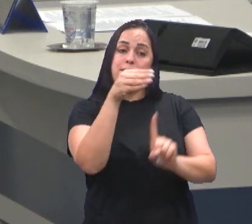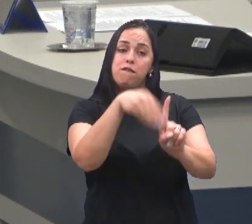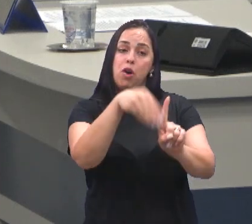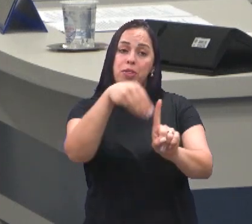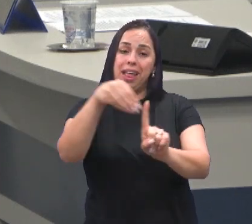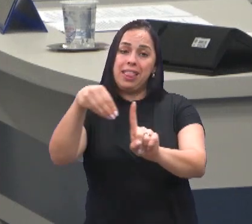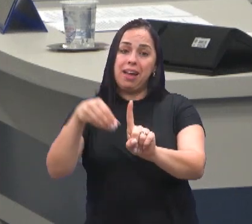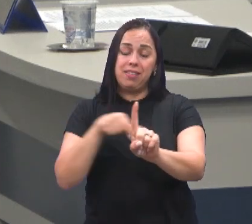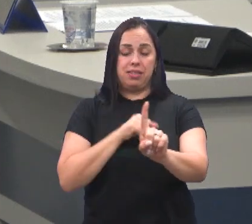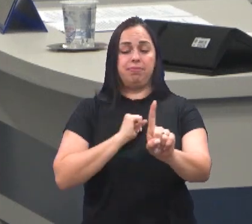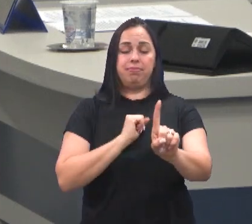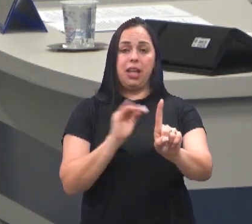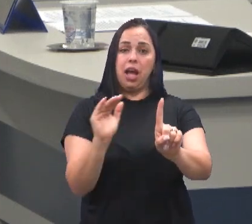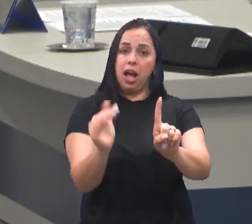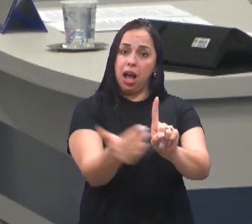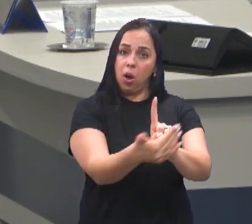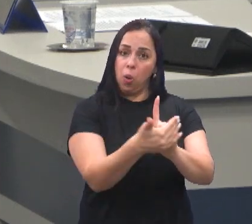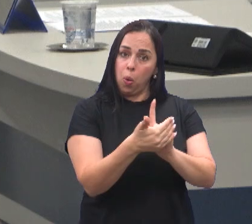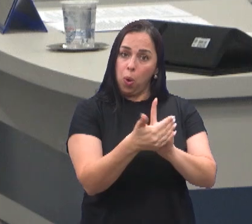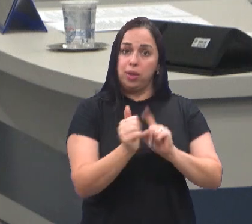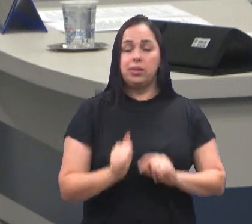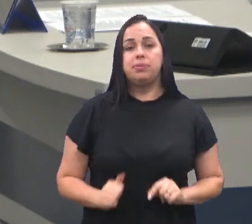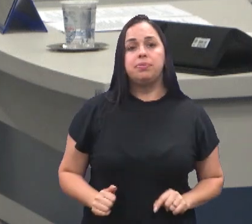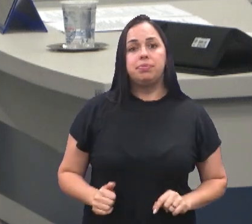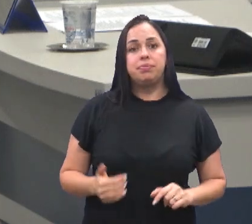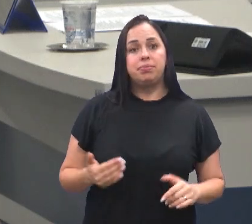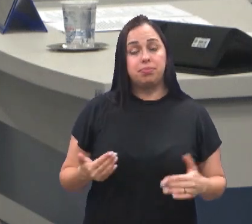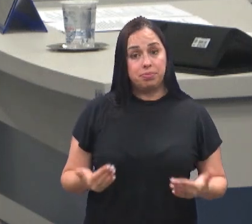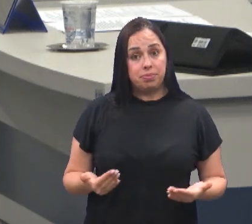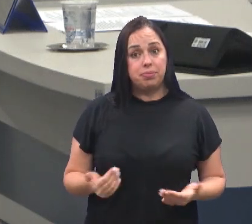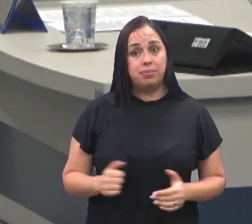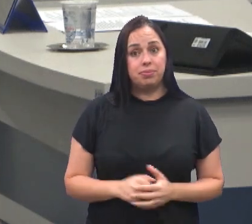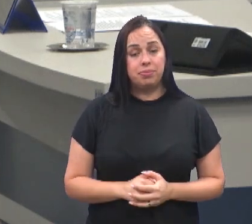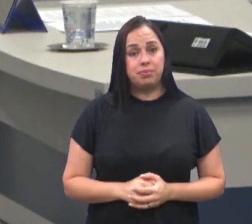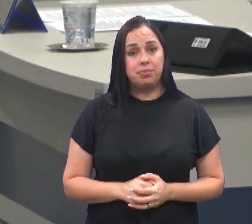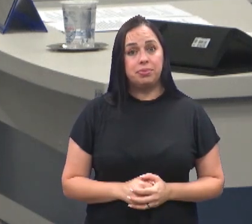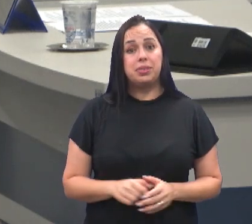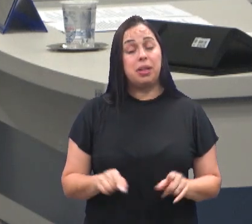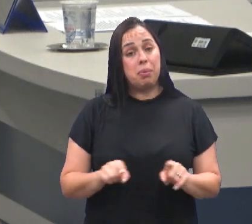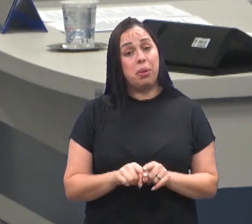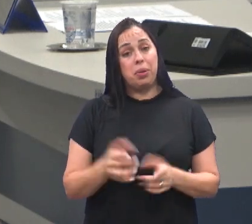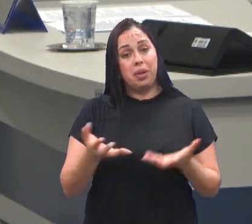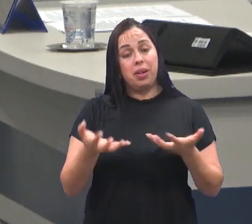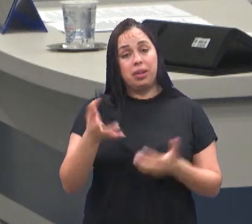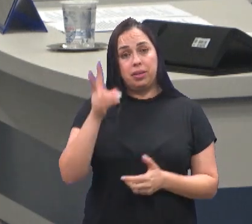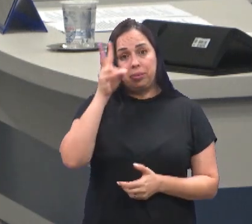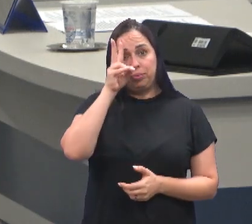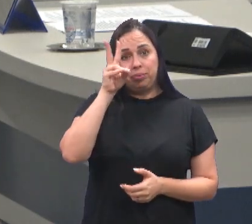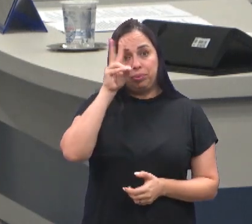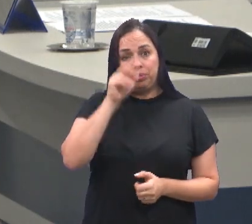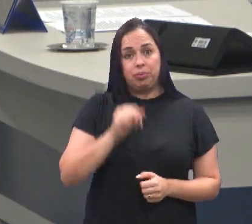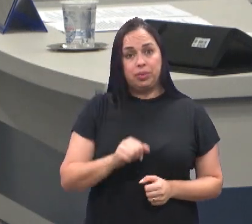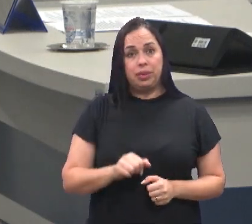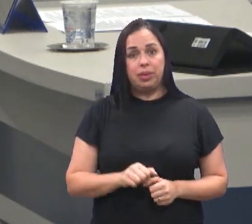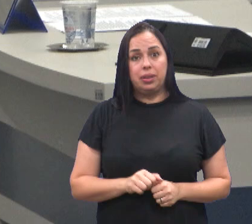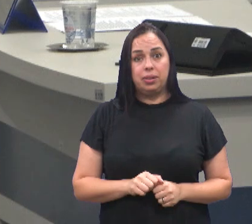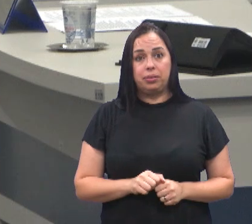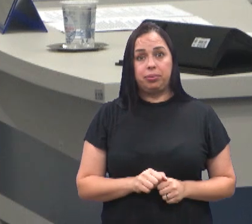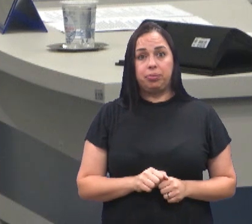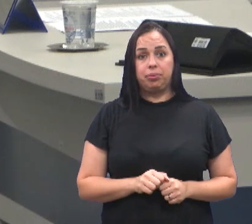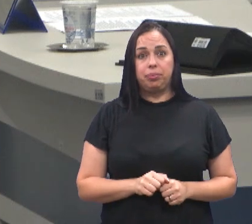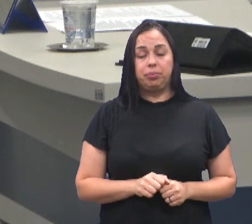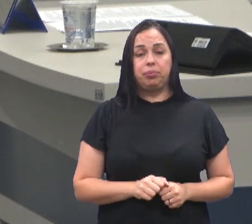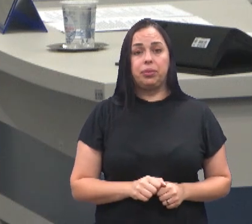Dos vulneráveis. E aqui, eu quero lembrar para vocês o que diz em